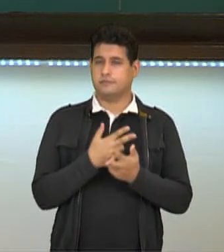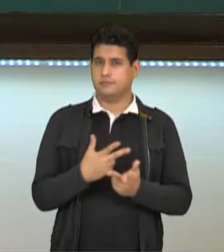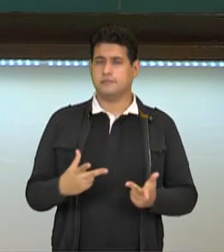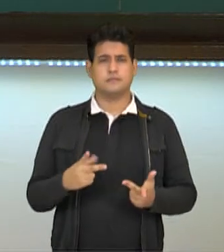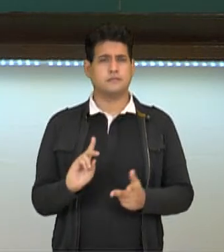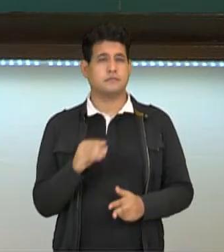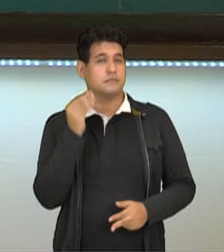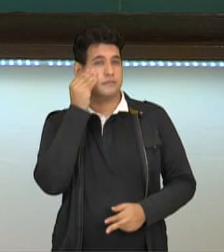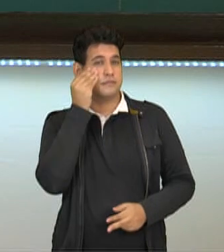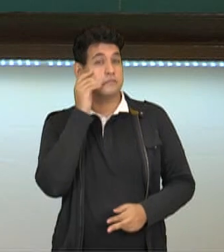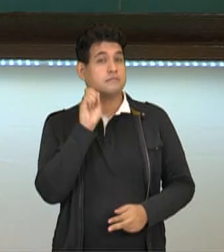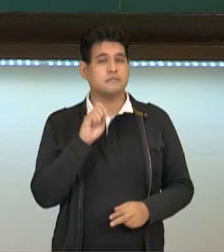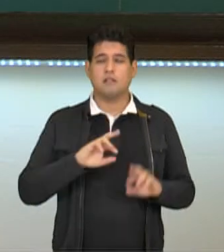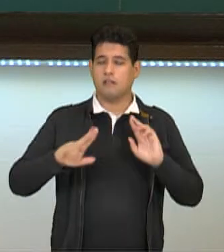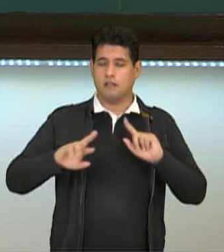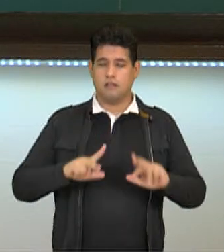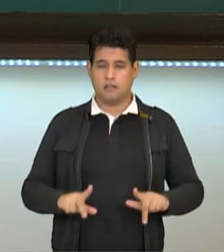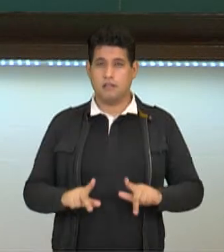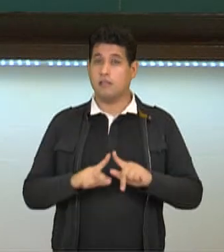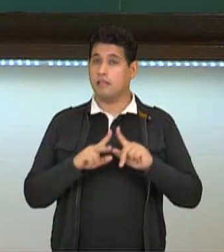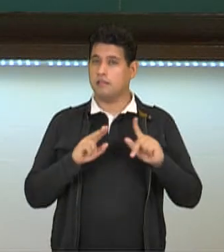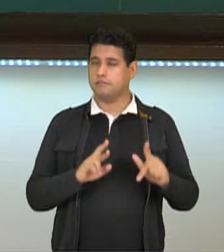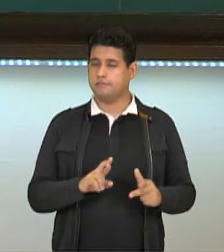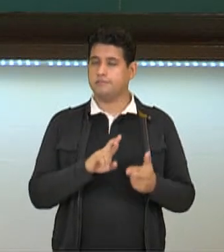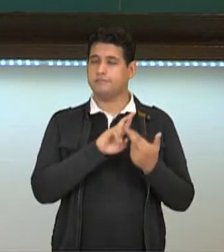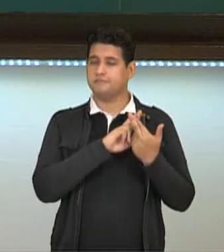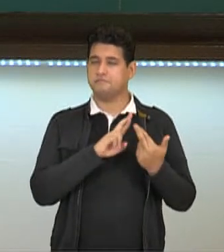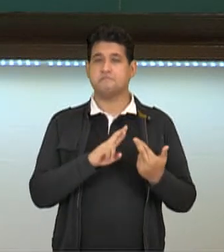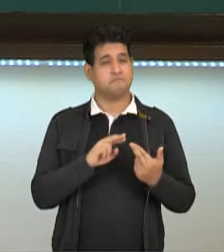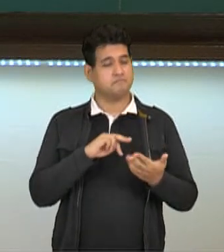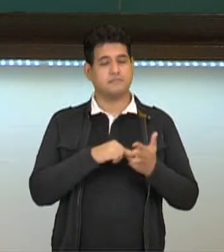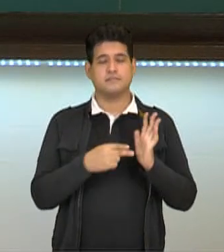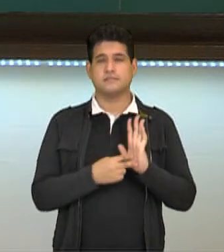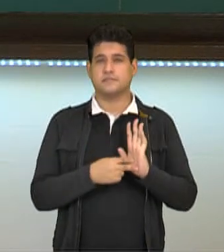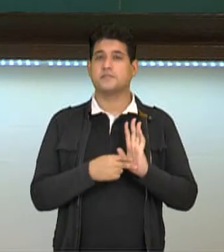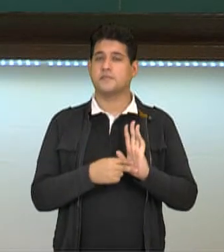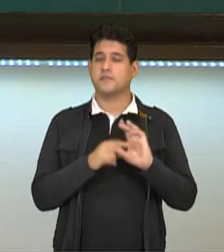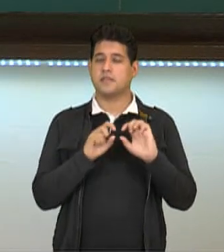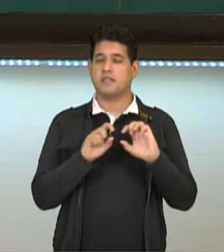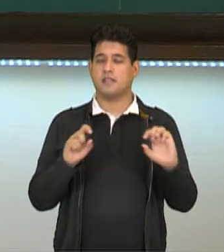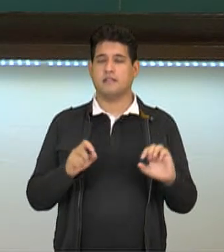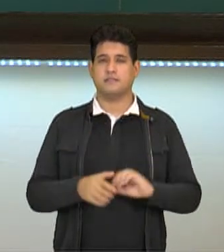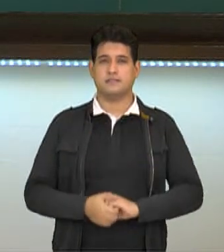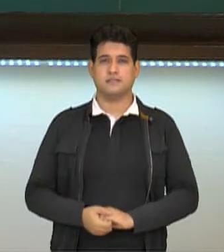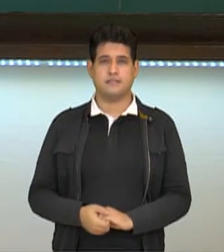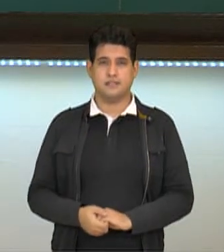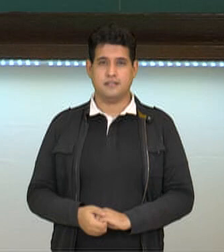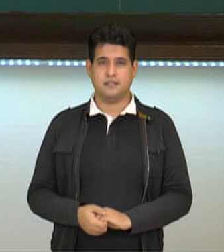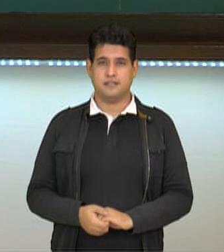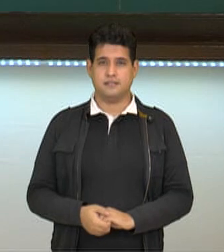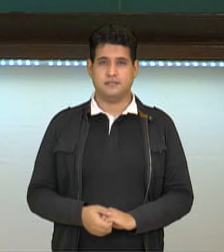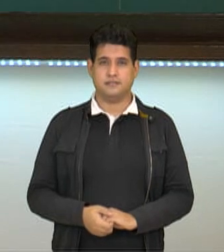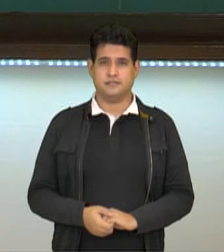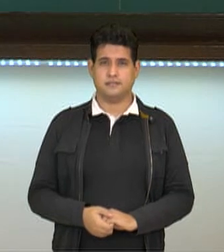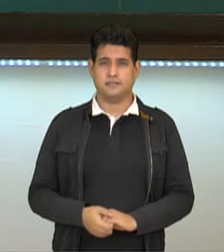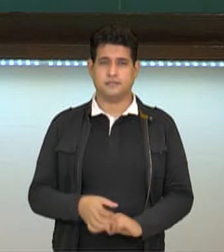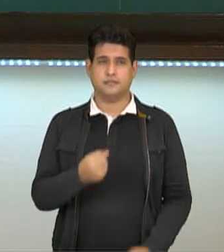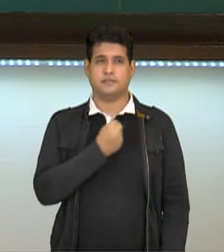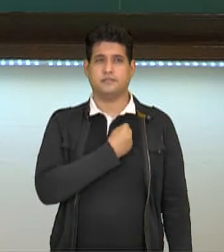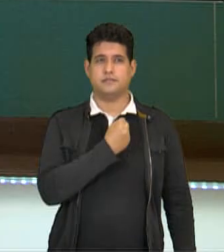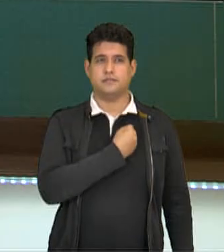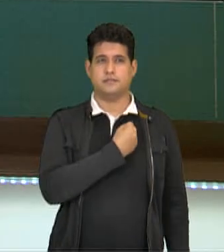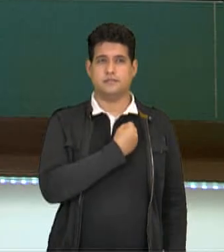para que a gente tenha outros resultados. É isso que quer dizer a frase. Number